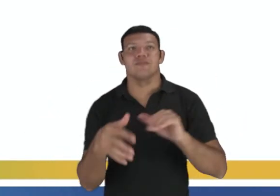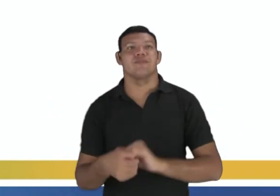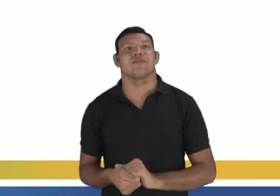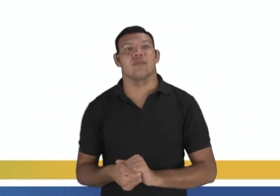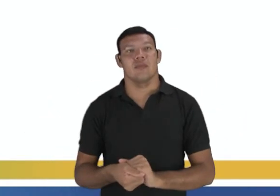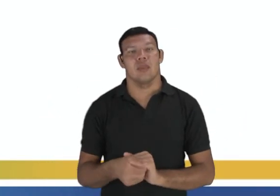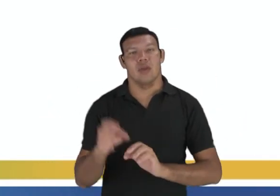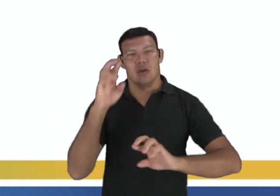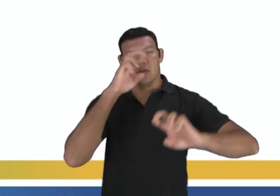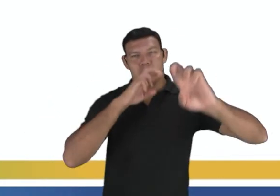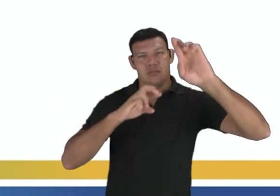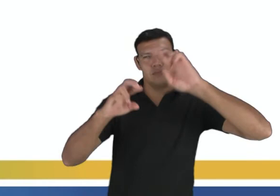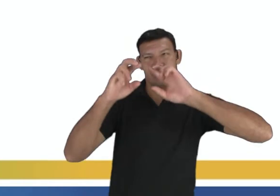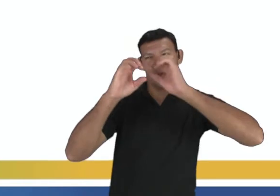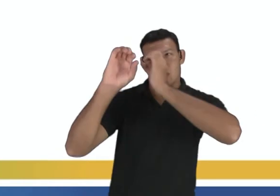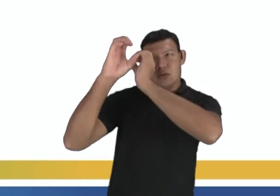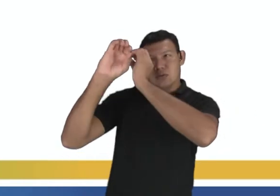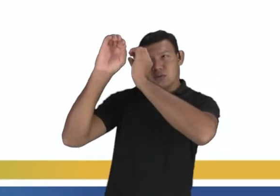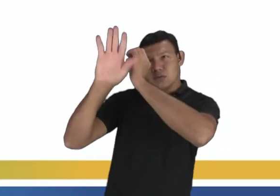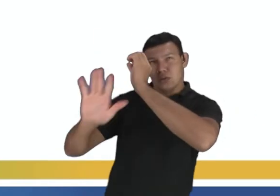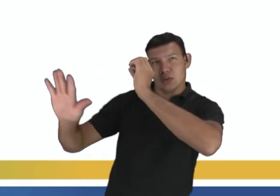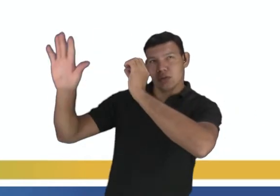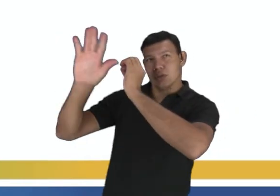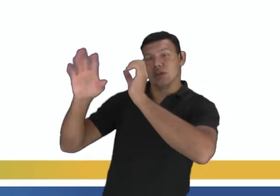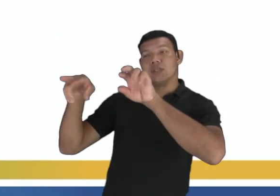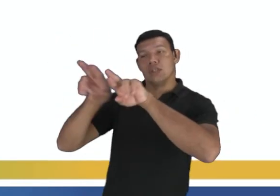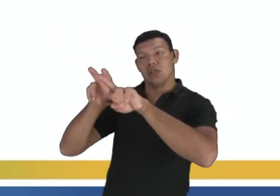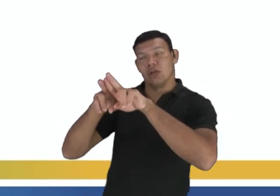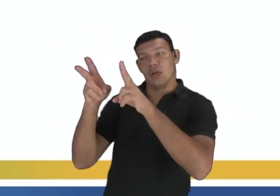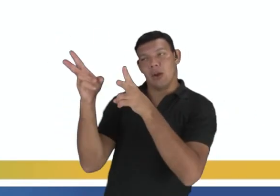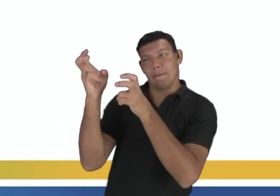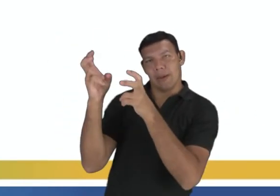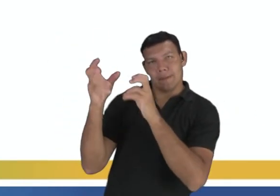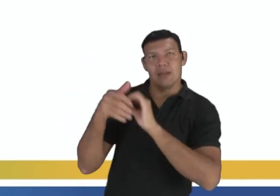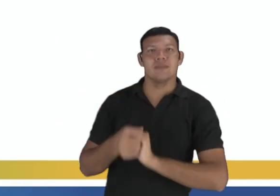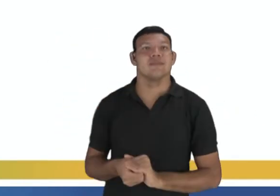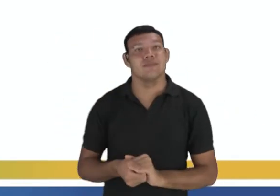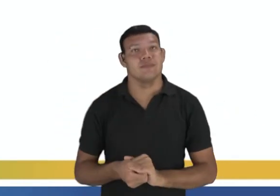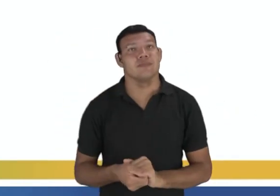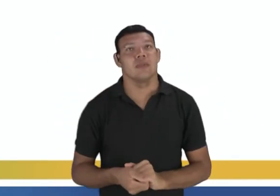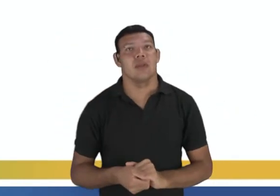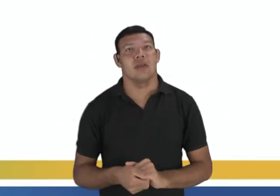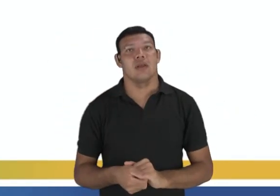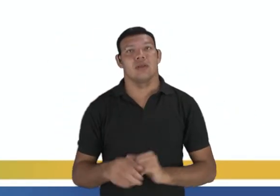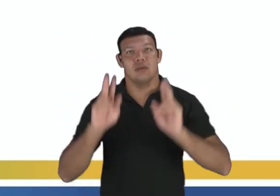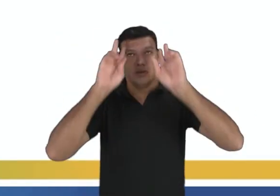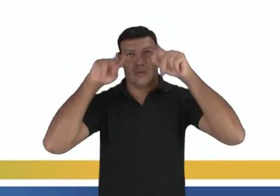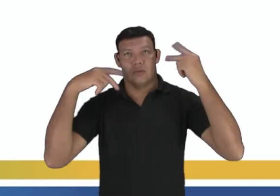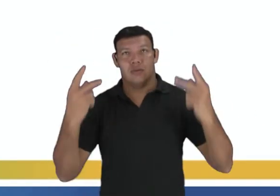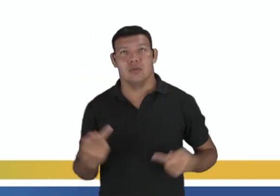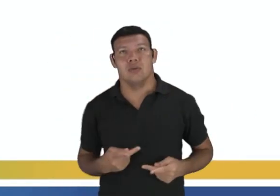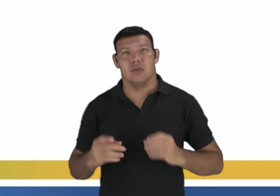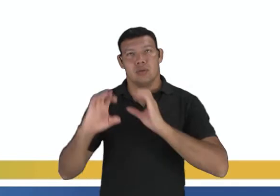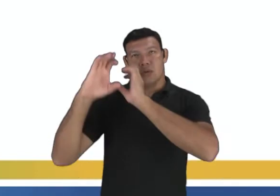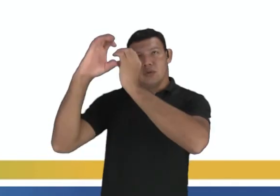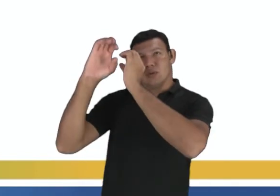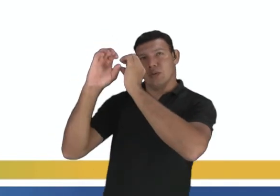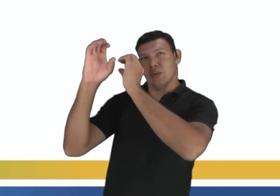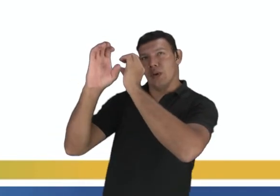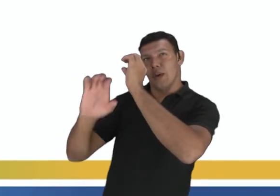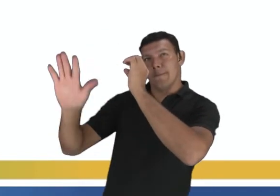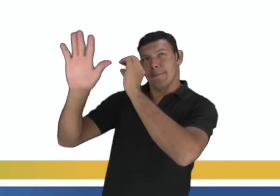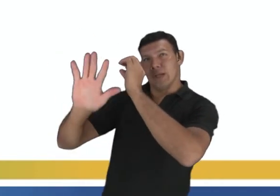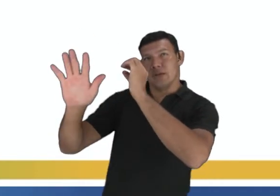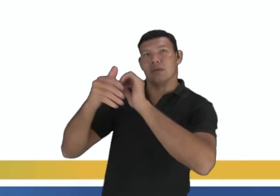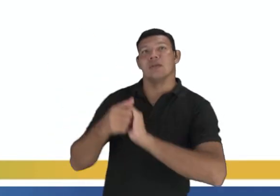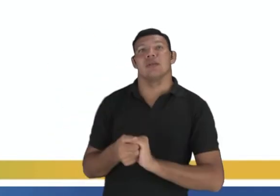Observação e exploração. Os seres humanos observam a Lua desde tempos remotos. No século XVII, a invenção do